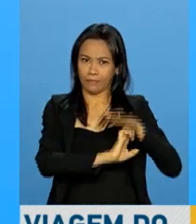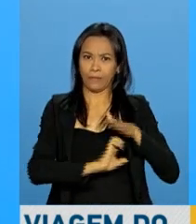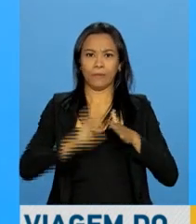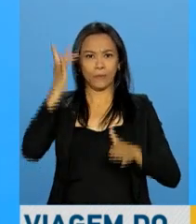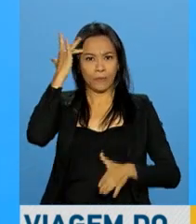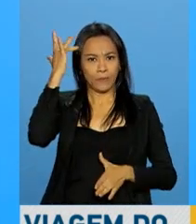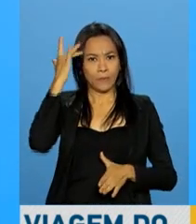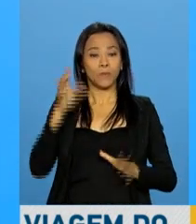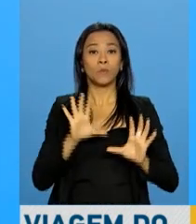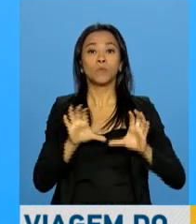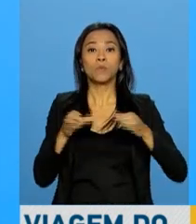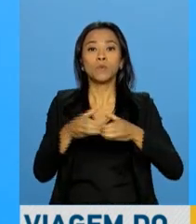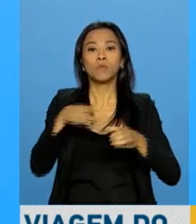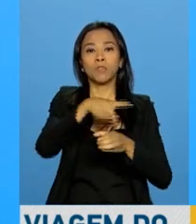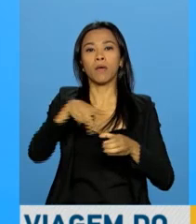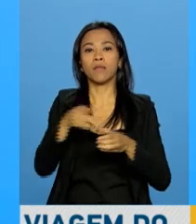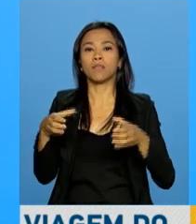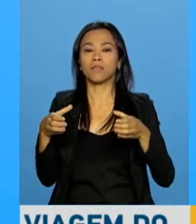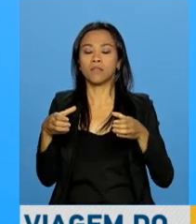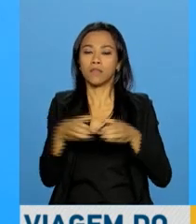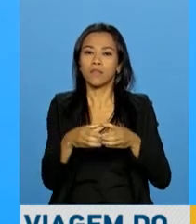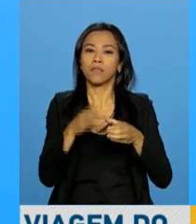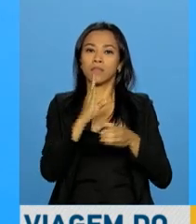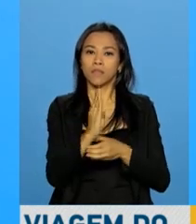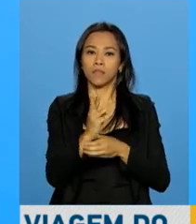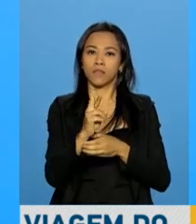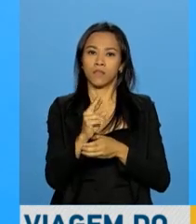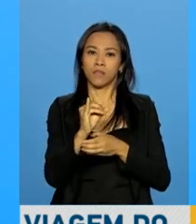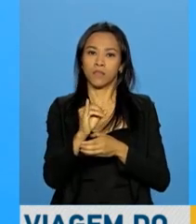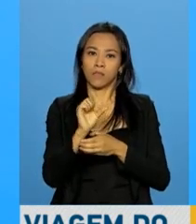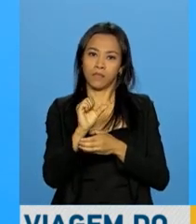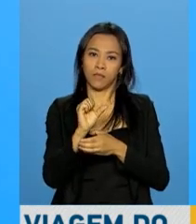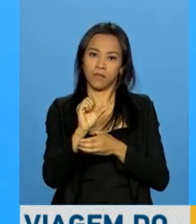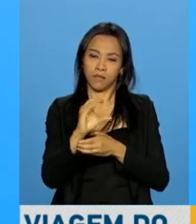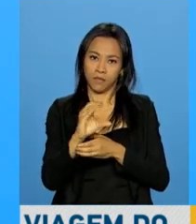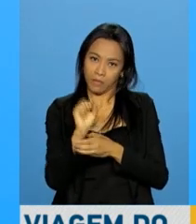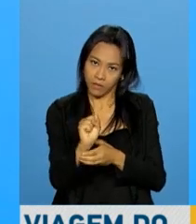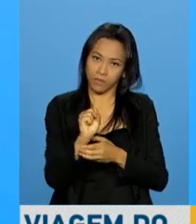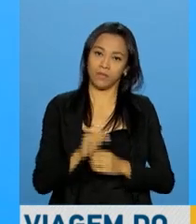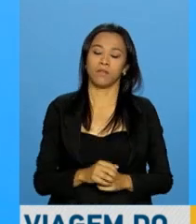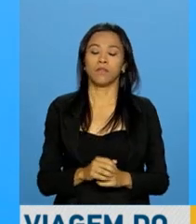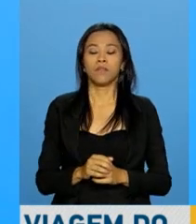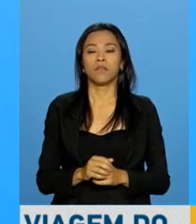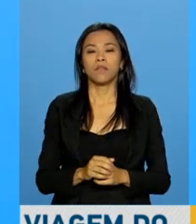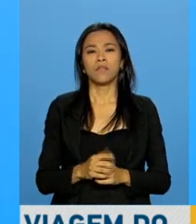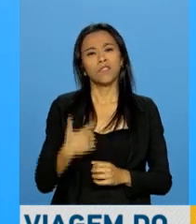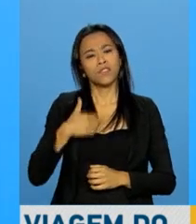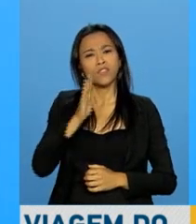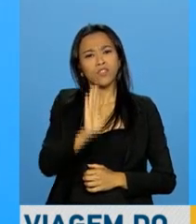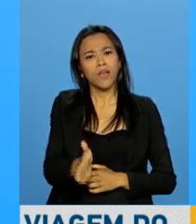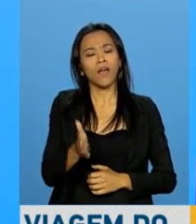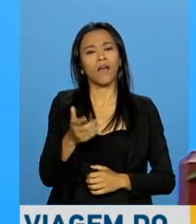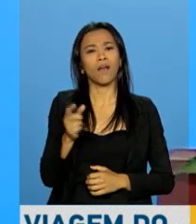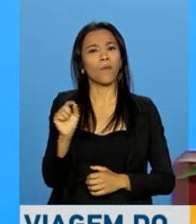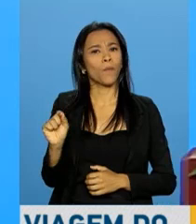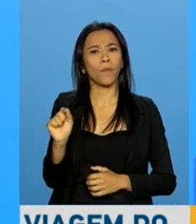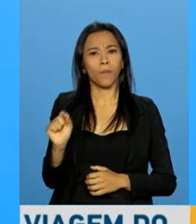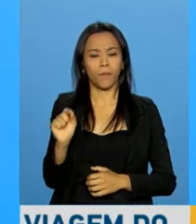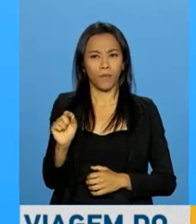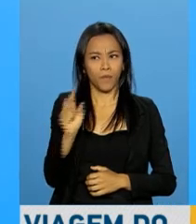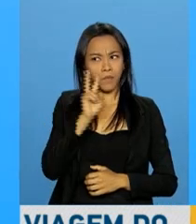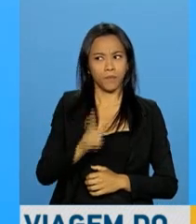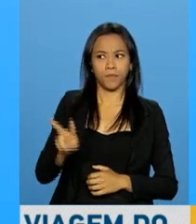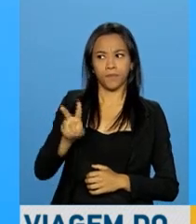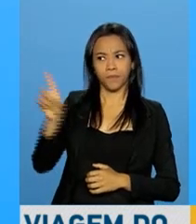do BRICS. E, desde já, tendo em vista as palavras